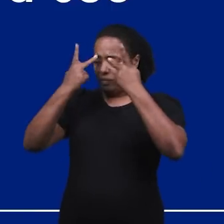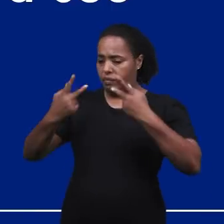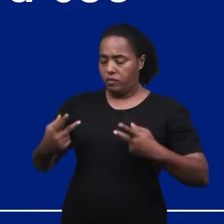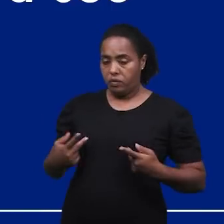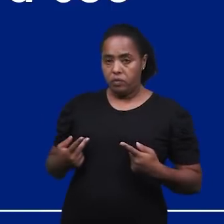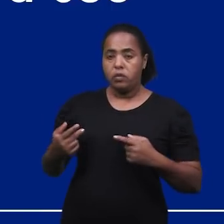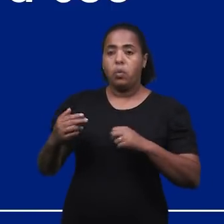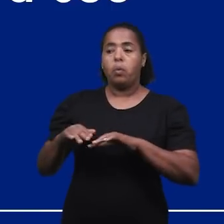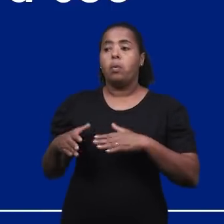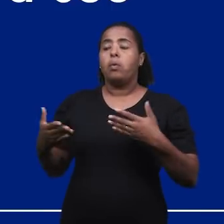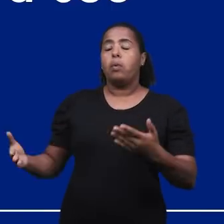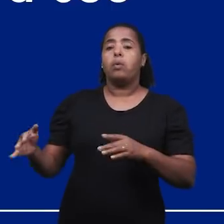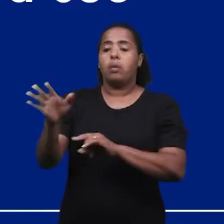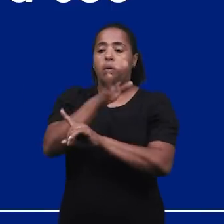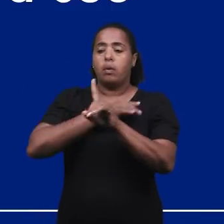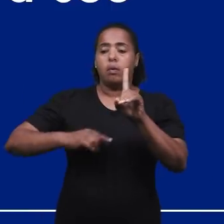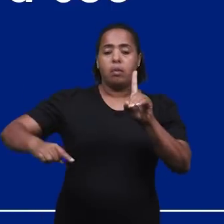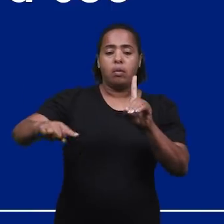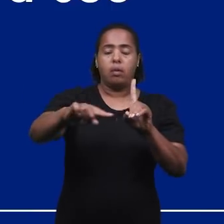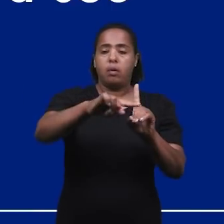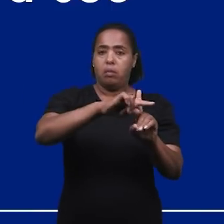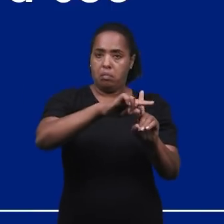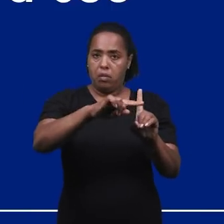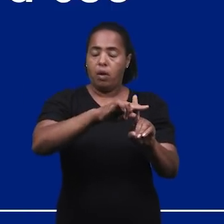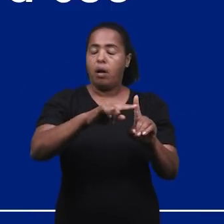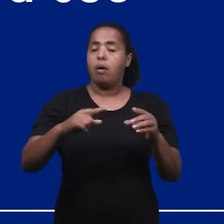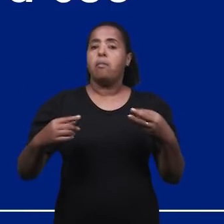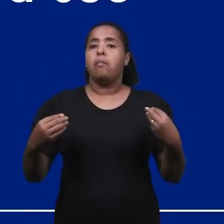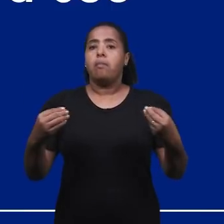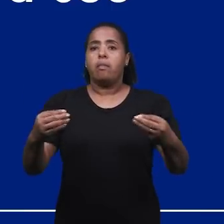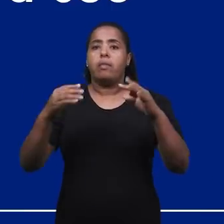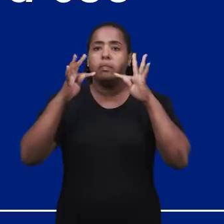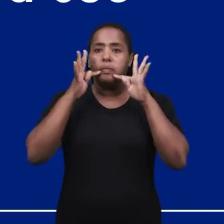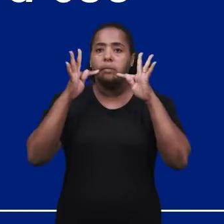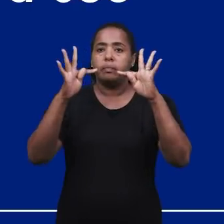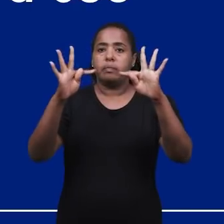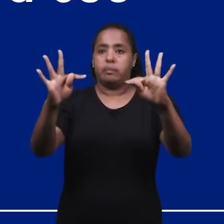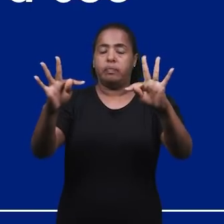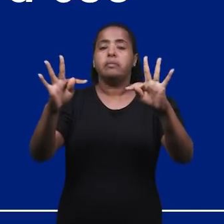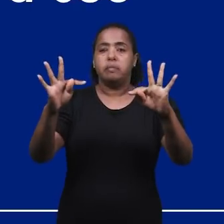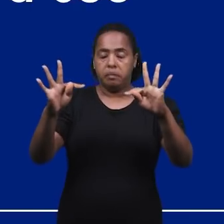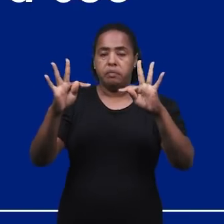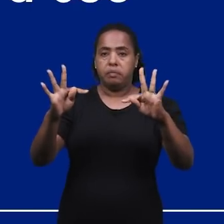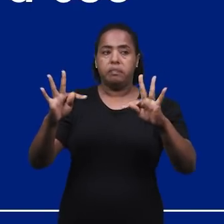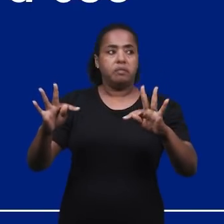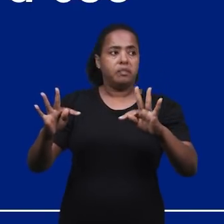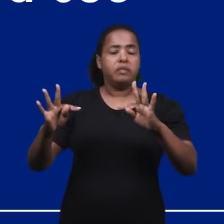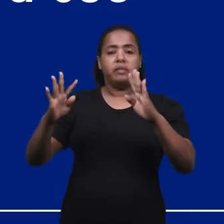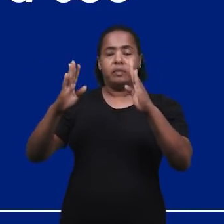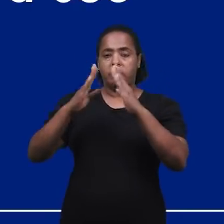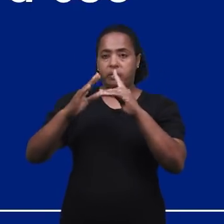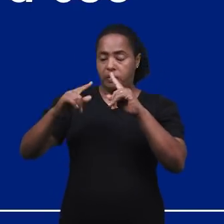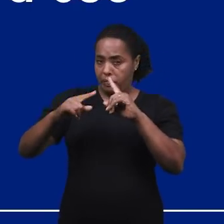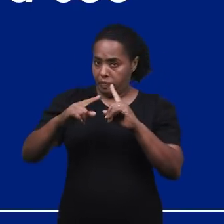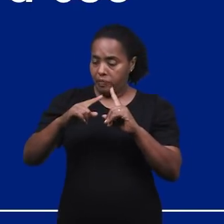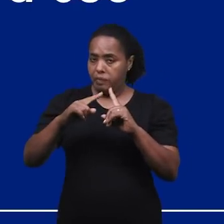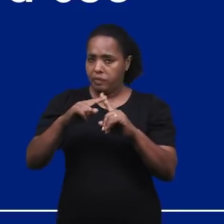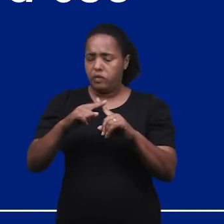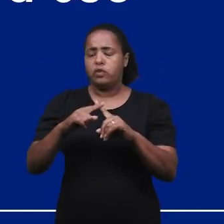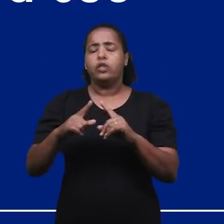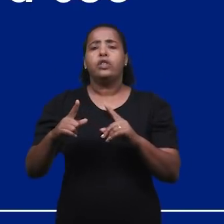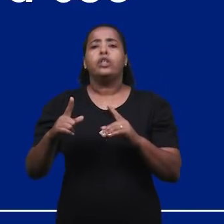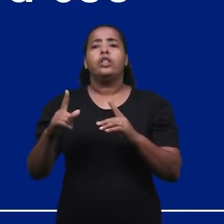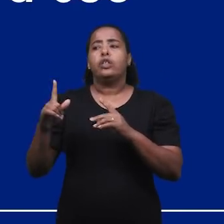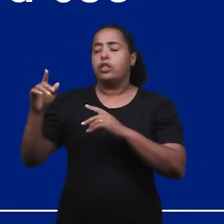de redenção por todos, para servir de testemunho a seu tempo. Então, Jesus é o único